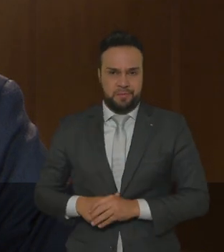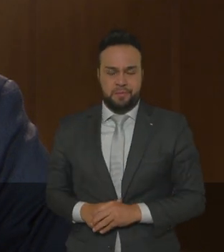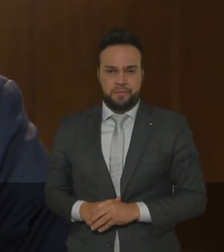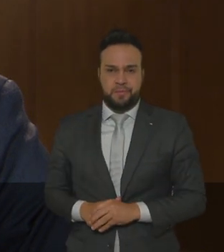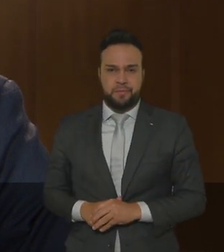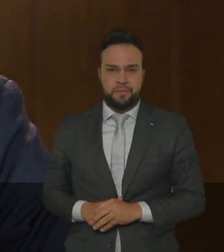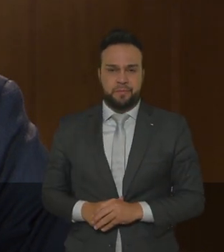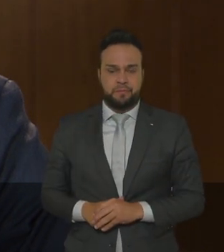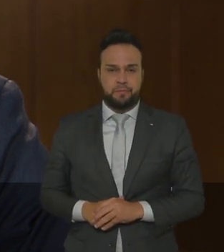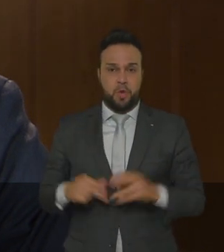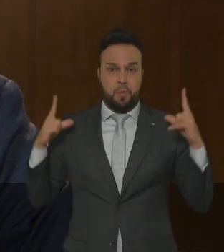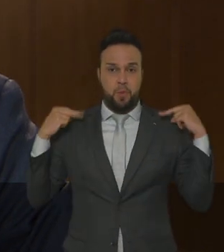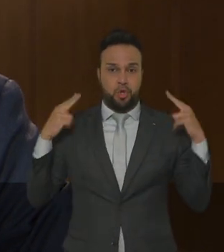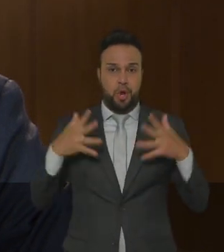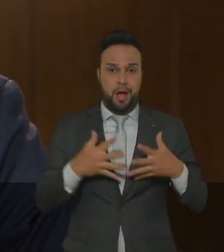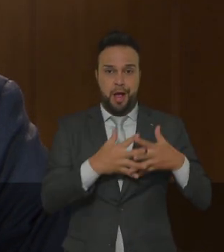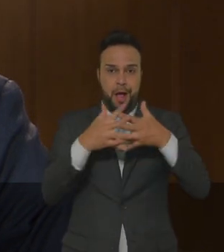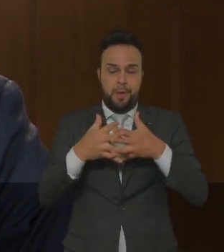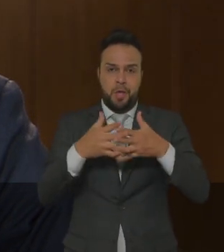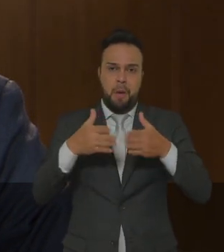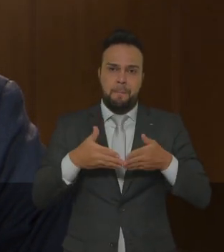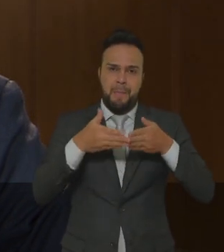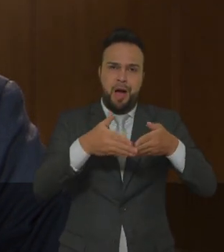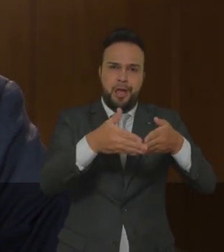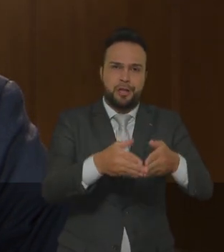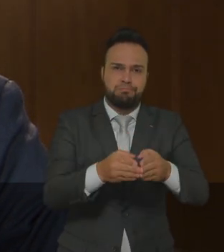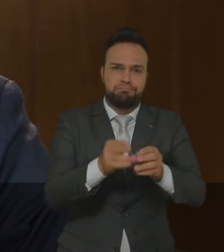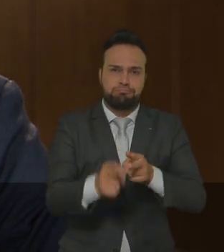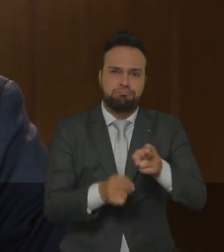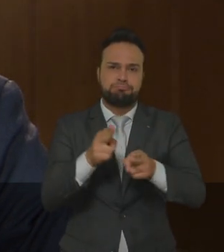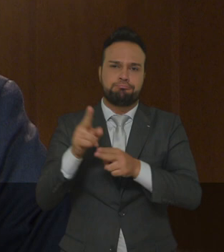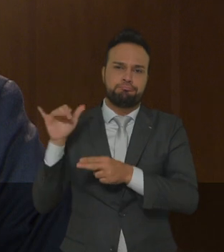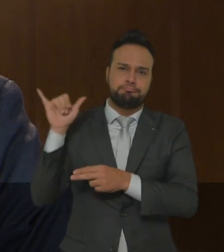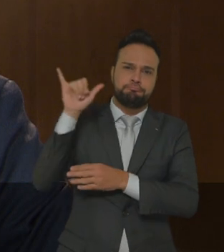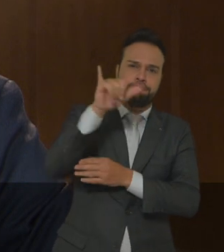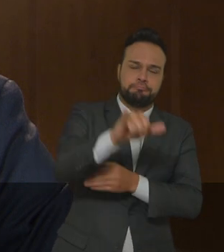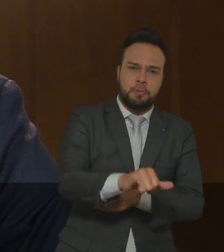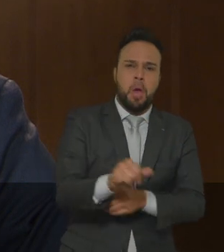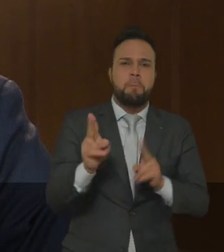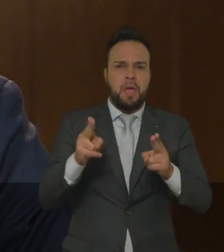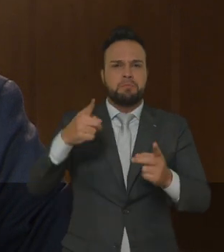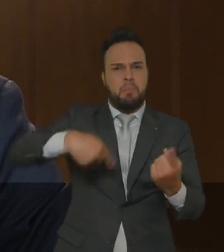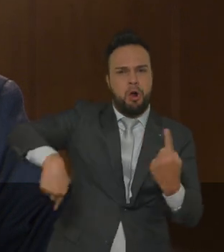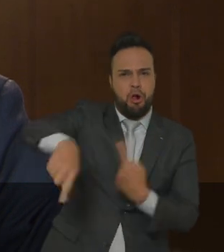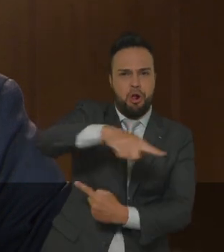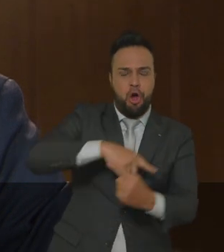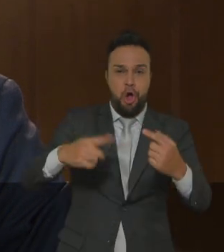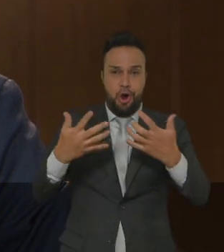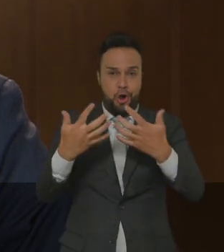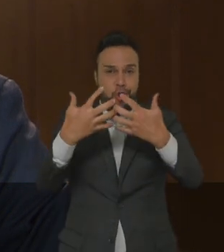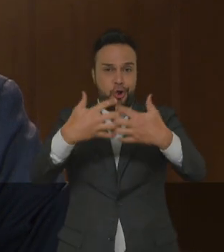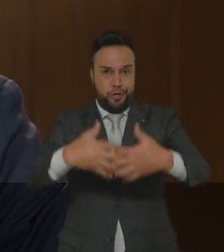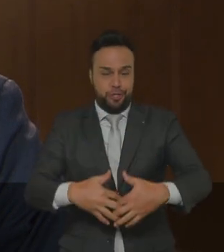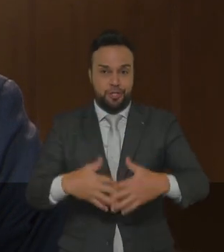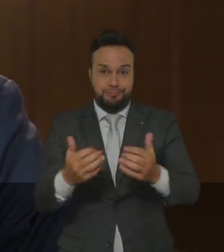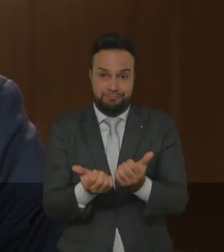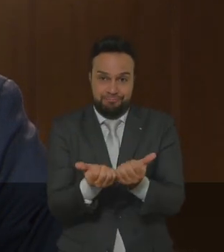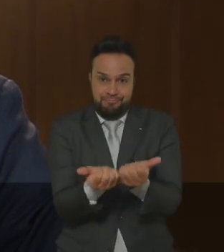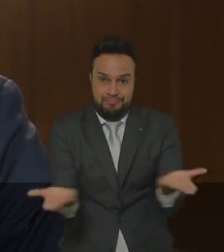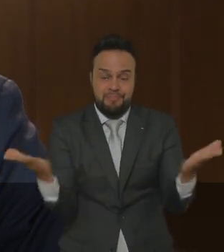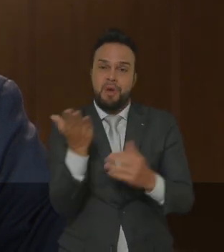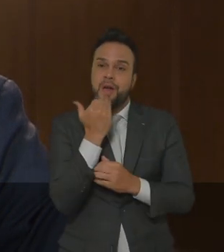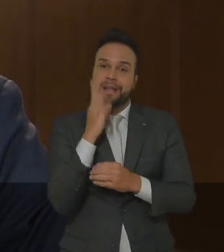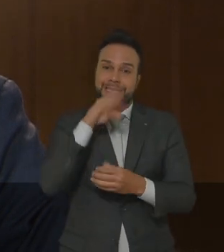o mundo continuar se alimentado o nosso caminhoneiros marítimos Portuários e aeroviários mantiveram